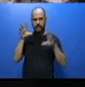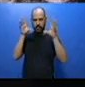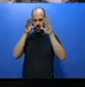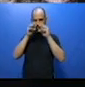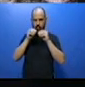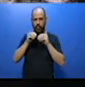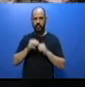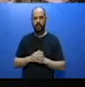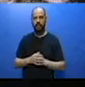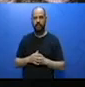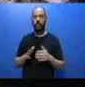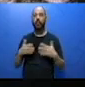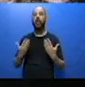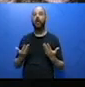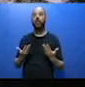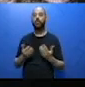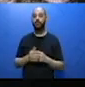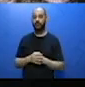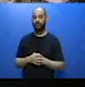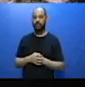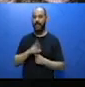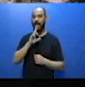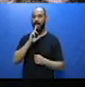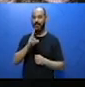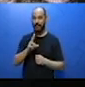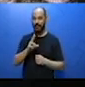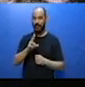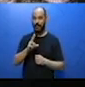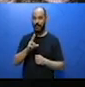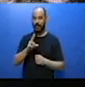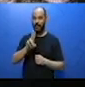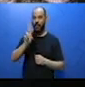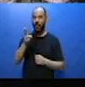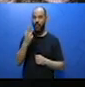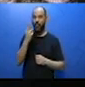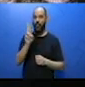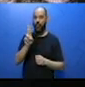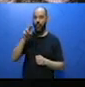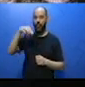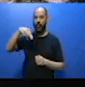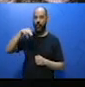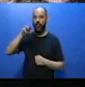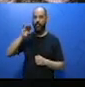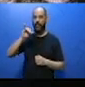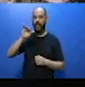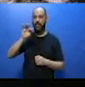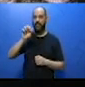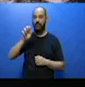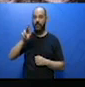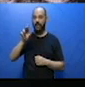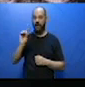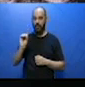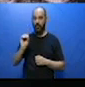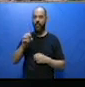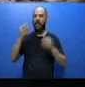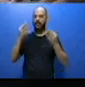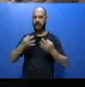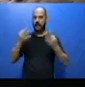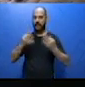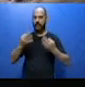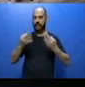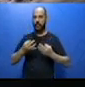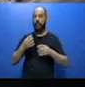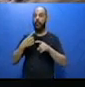é? Acertou quem respondeu o solo umífero. Por que solo umífero?